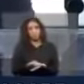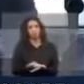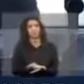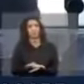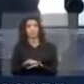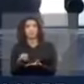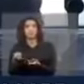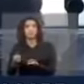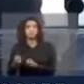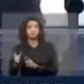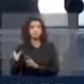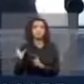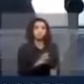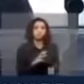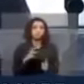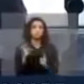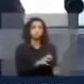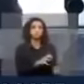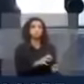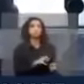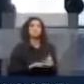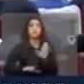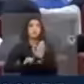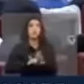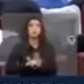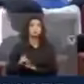abaixo da sociedade, uma legislação de